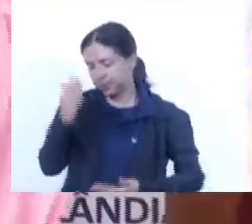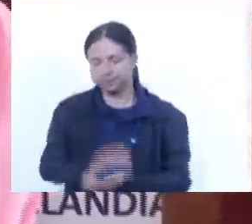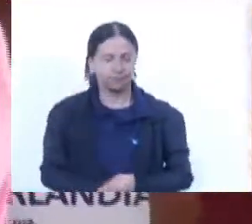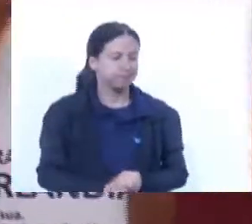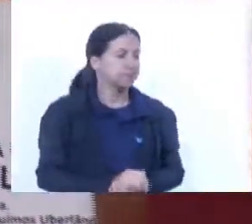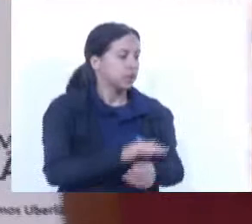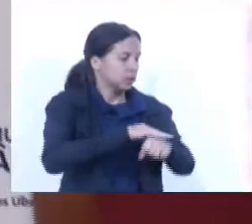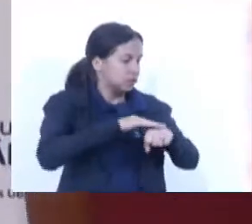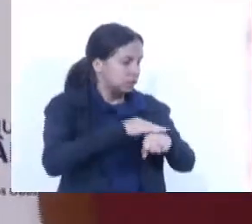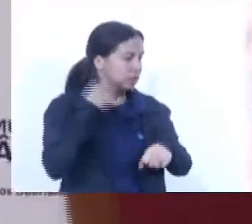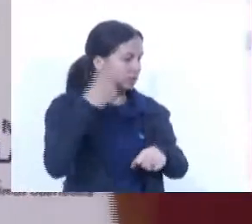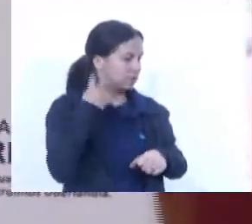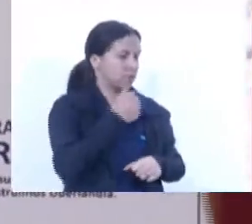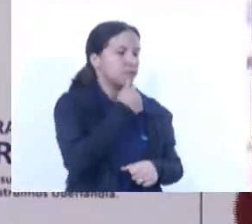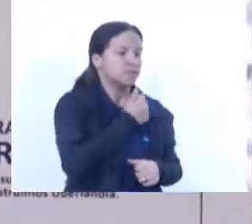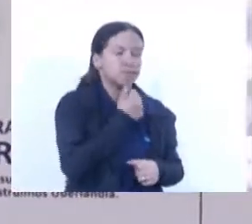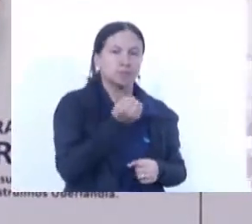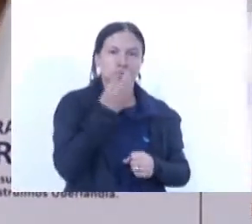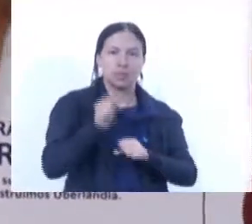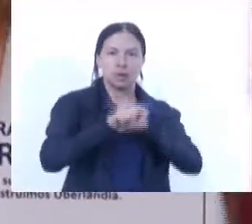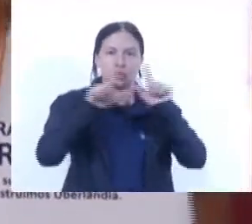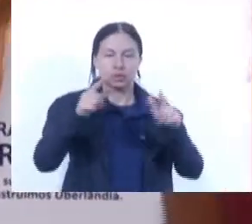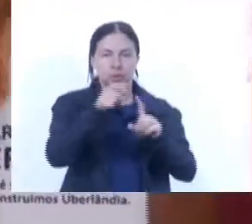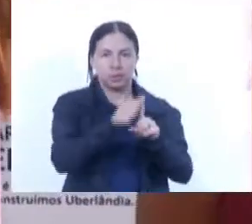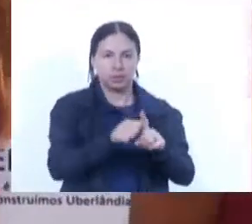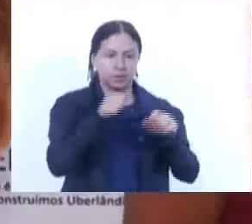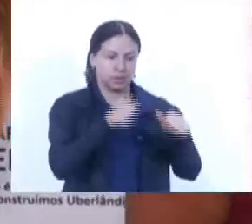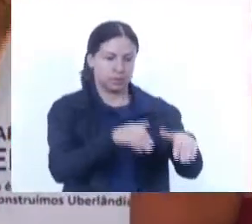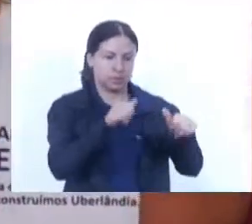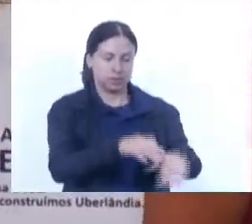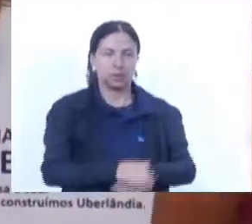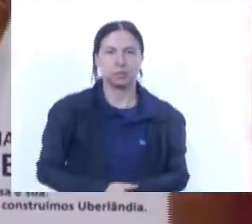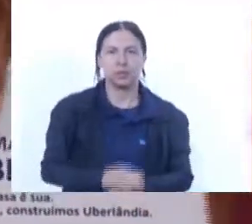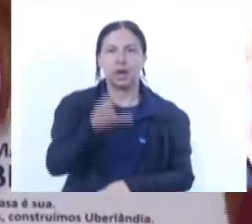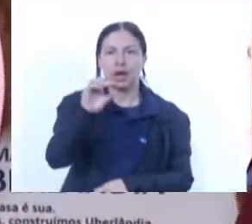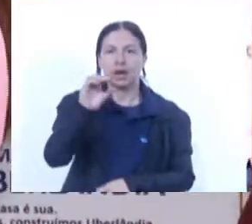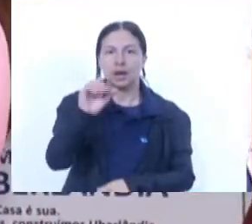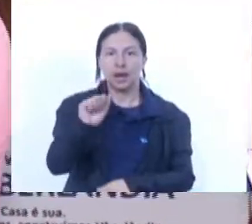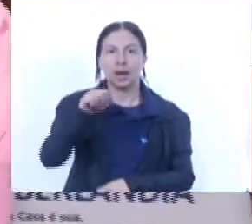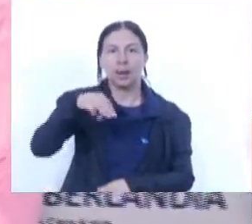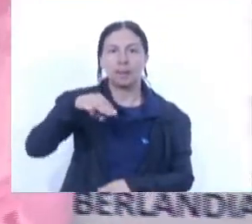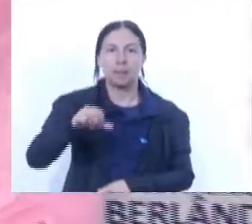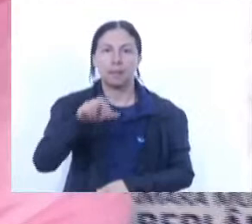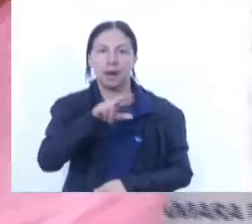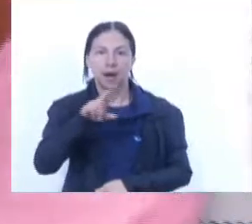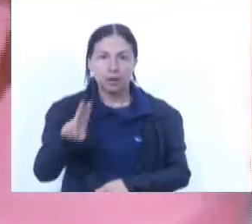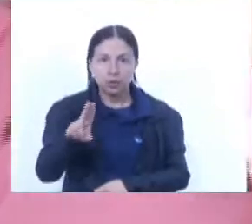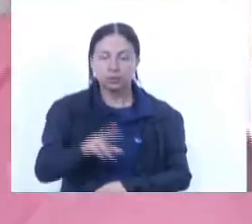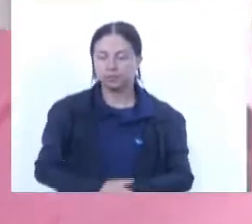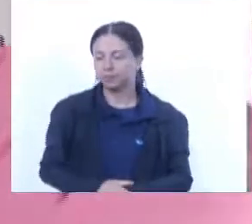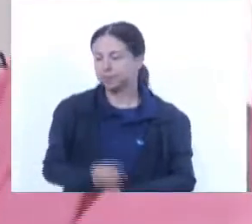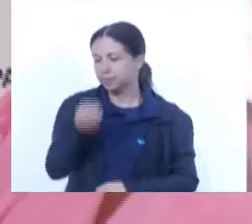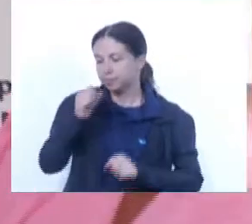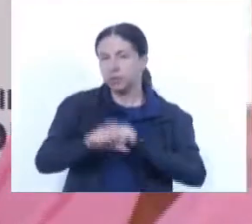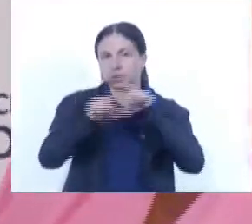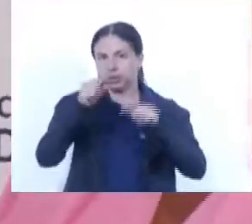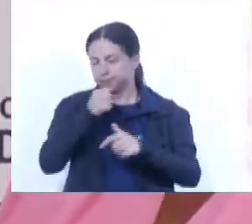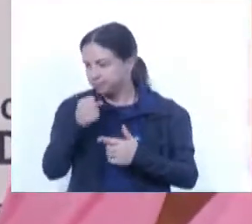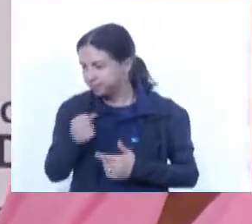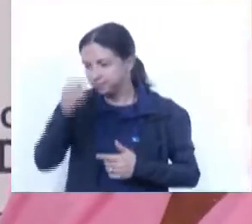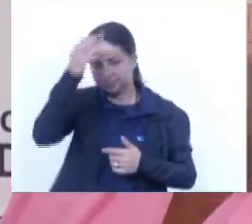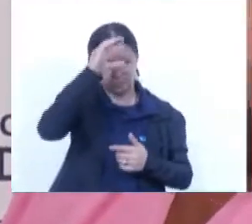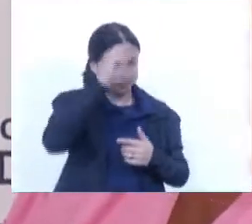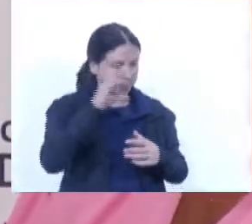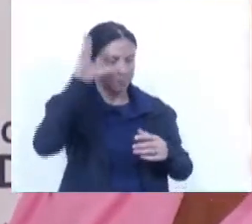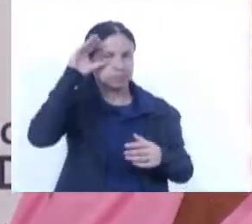queijinho Vereador Bom dia neste setembro camaru bom dia Adriano Bom dia Cláudia Bom dia a todos que nos